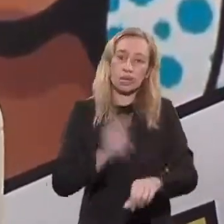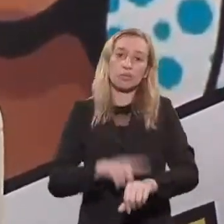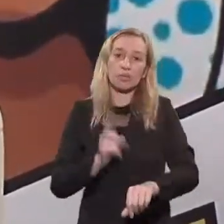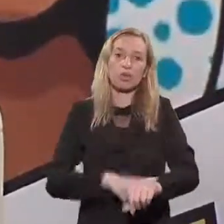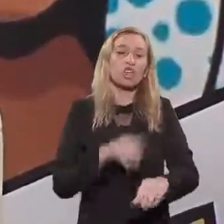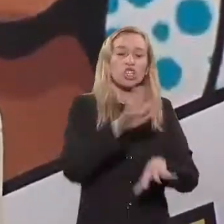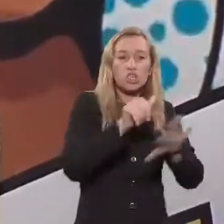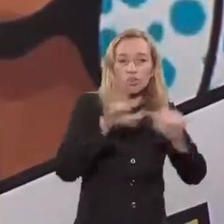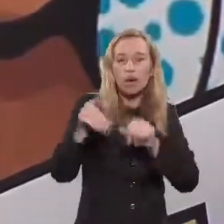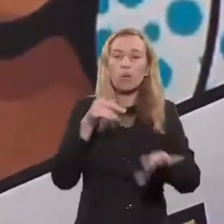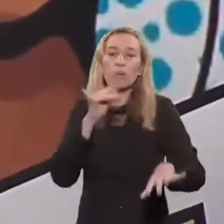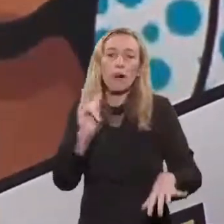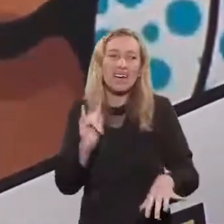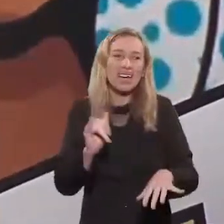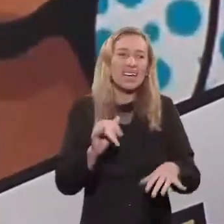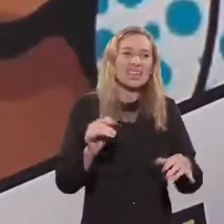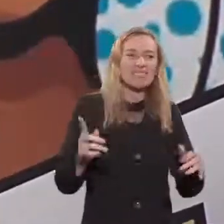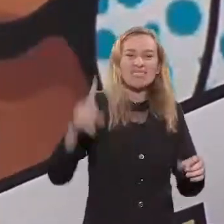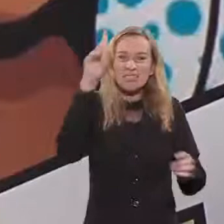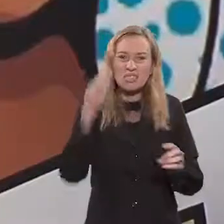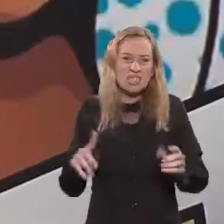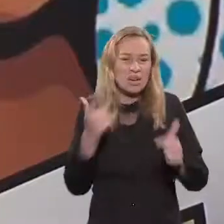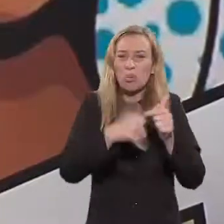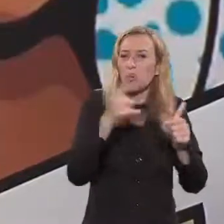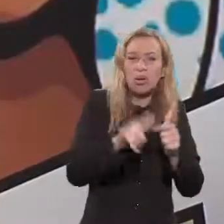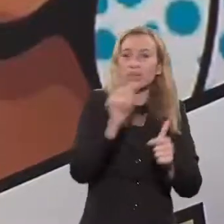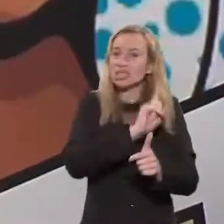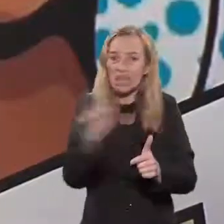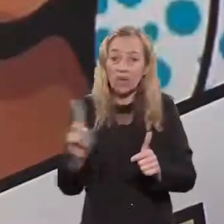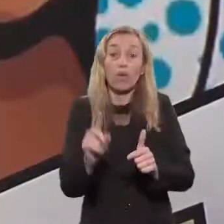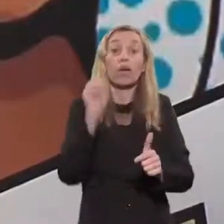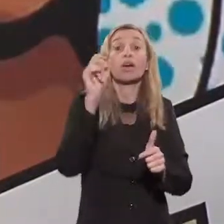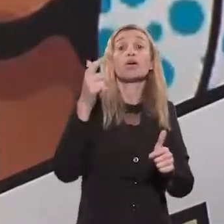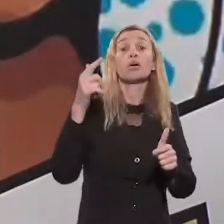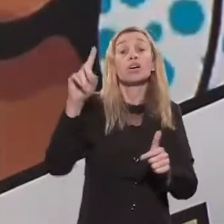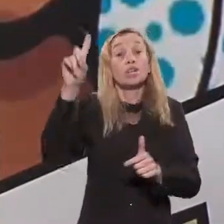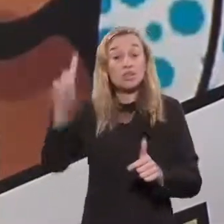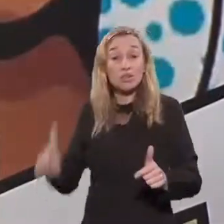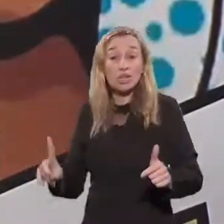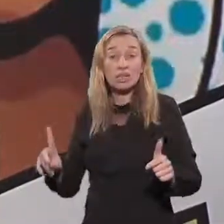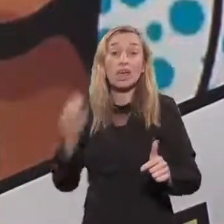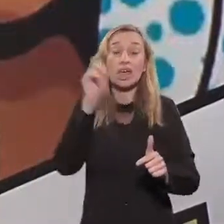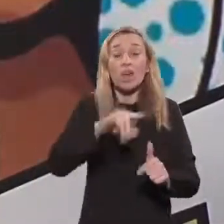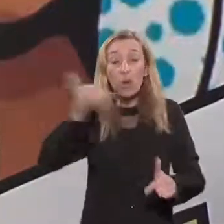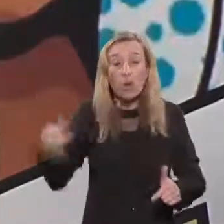esses pais. Gente, olha só, a deficiência não é um problema, a deficiência é uma